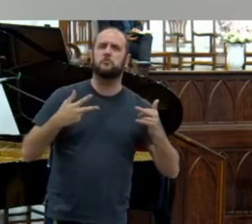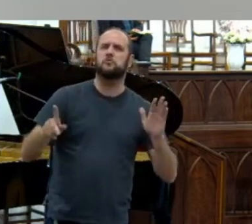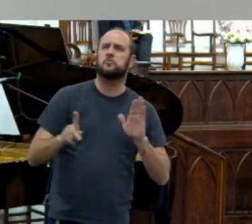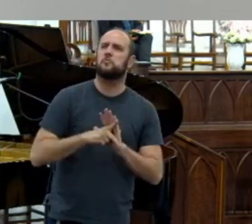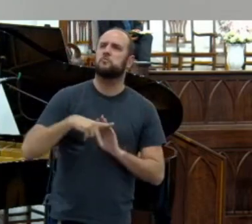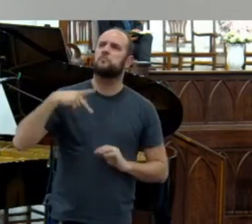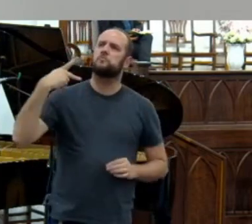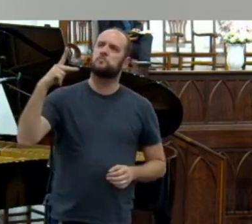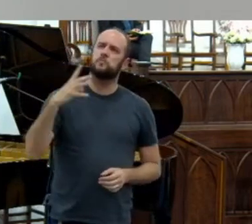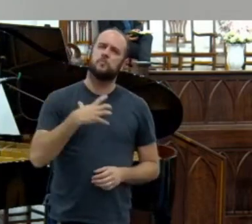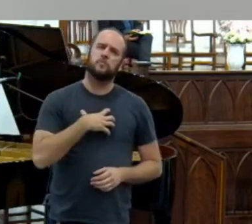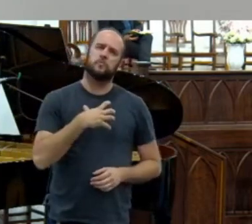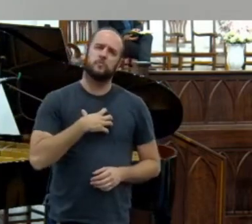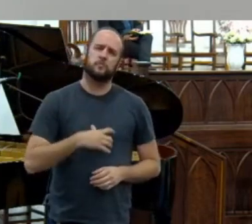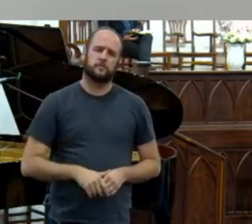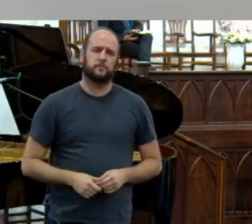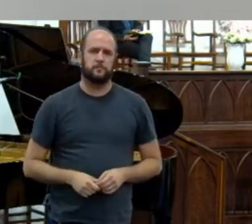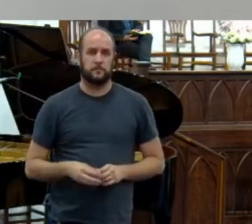jeito dele.